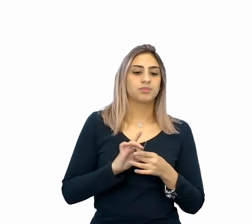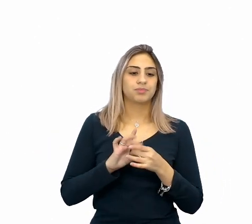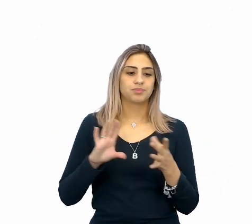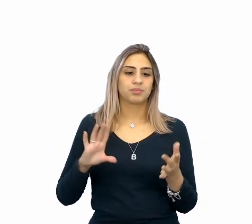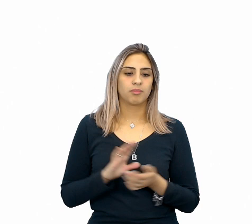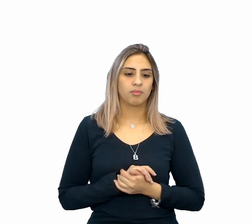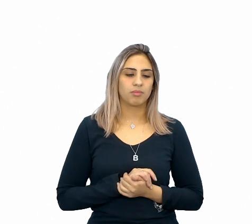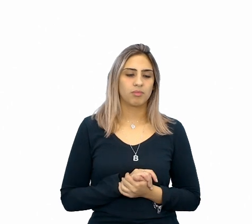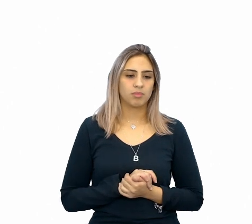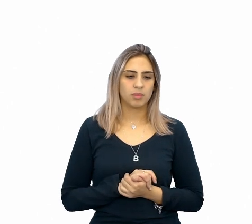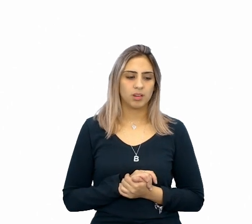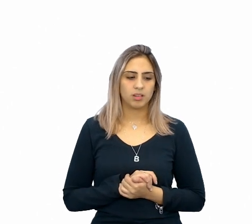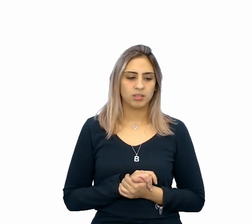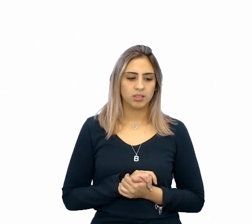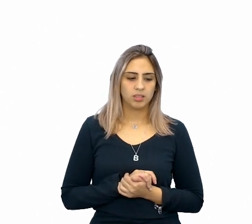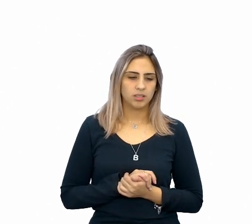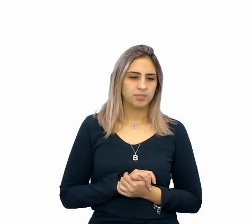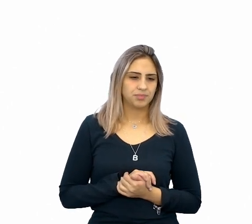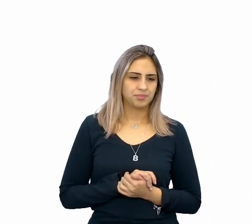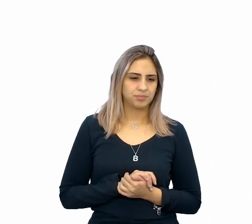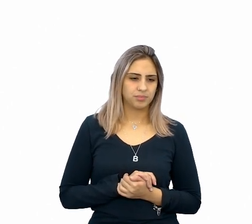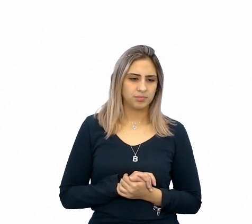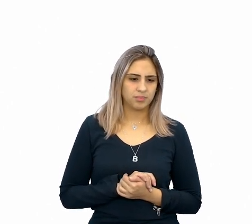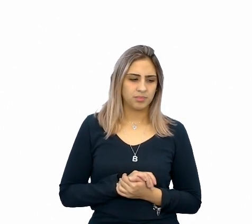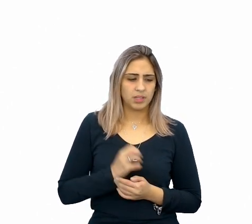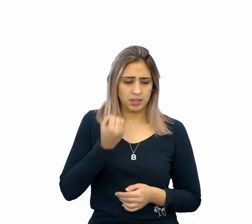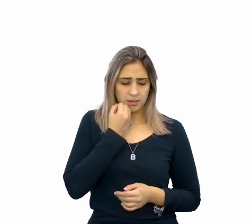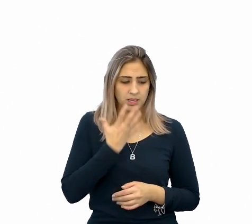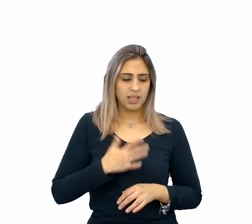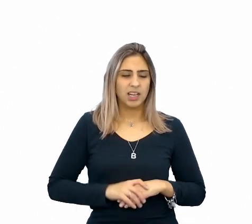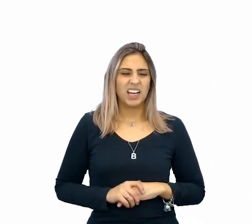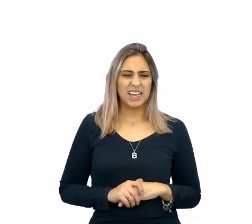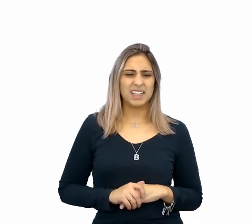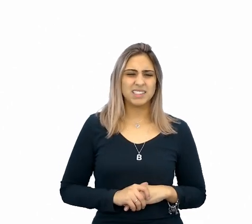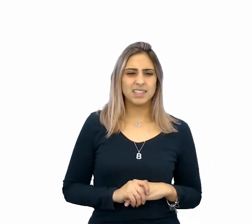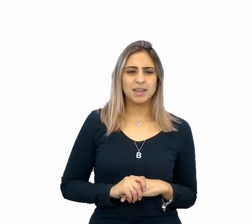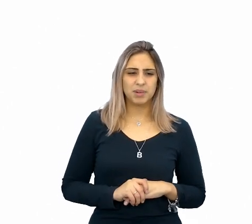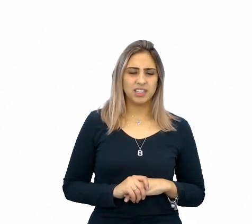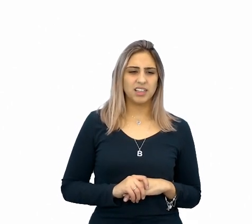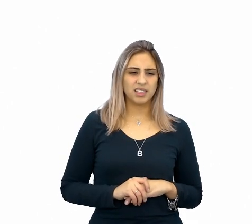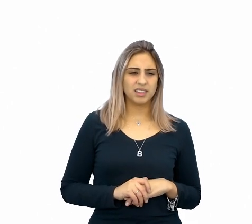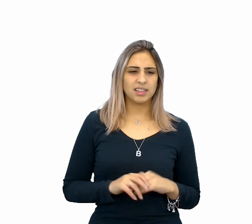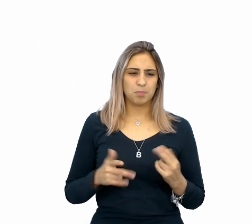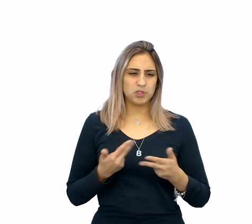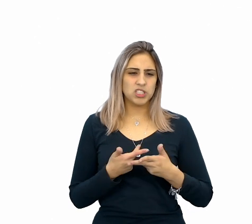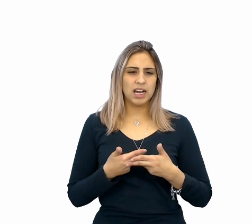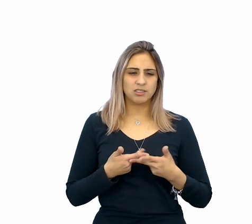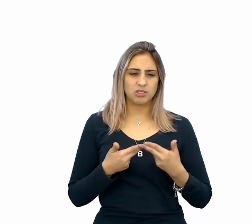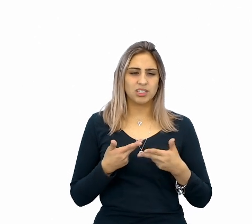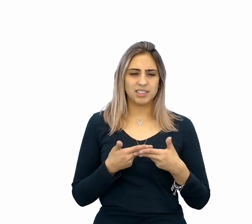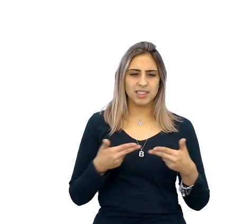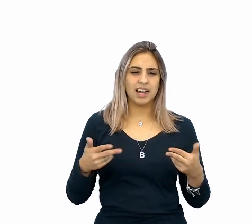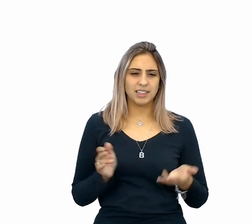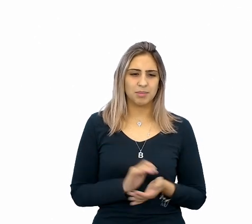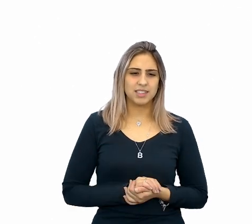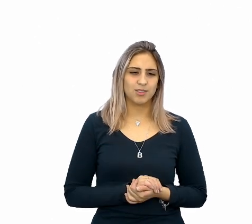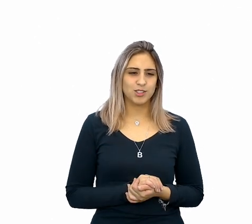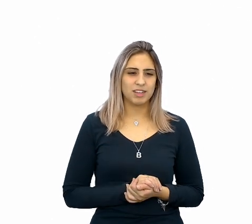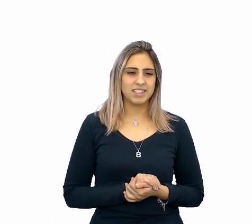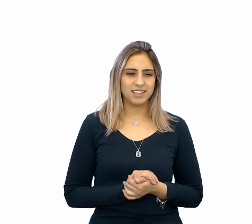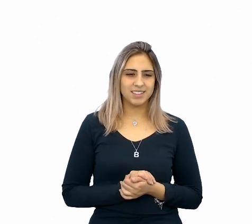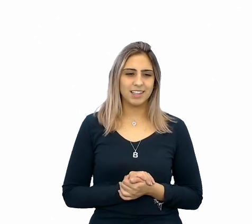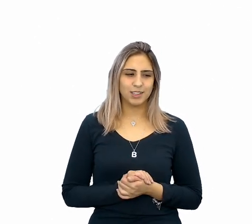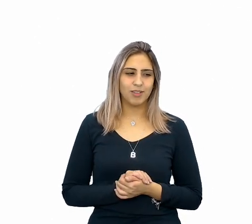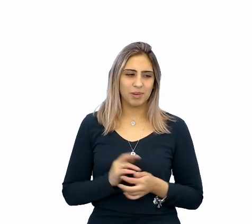disponíveis na escola para esse fim? Tá bem? É importante já ir cuidando desses aspectos ao longo